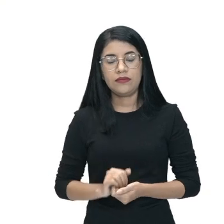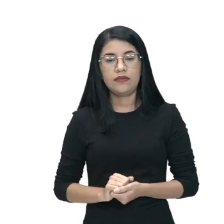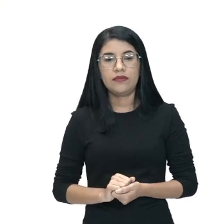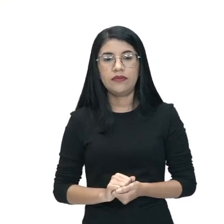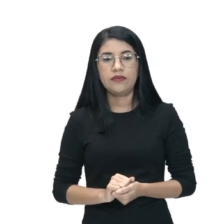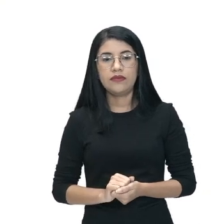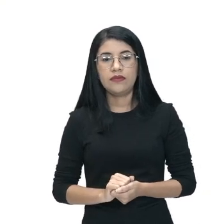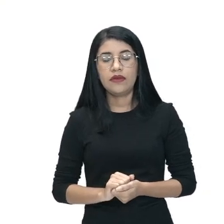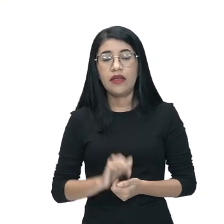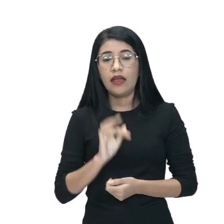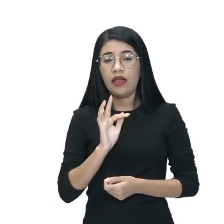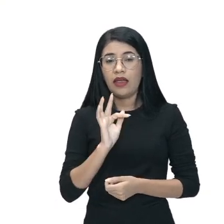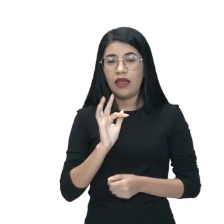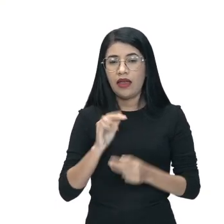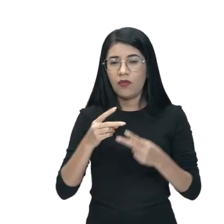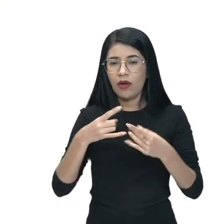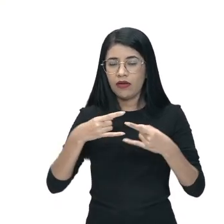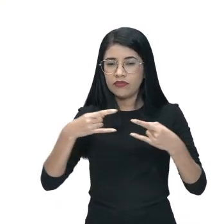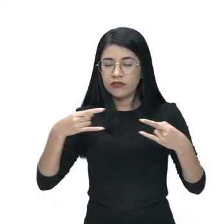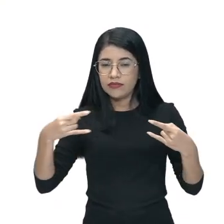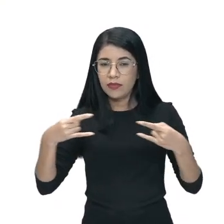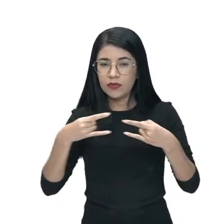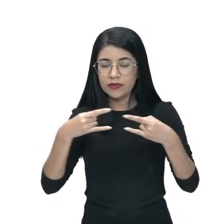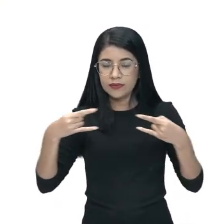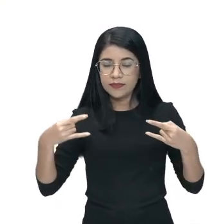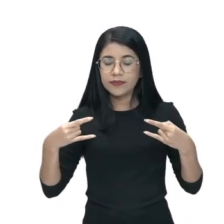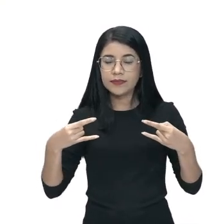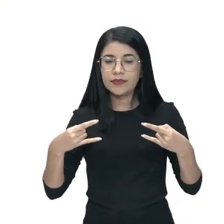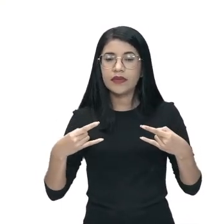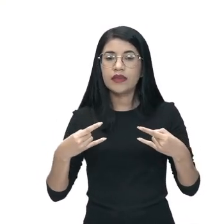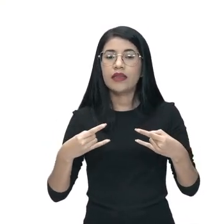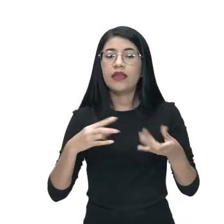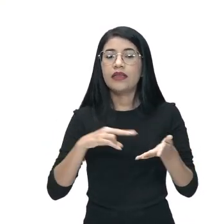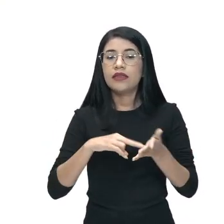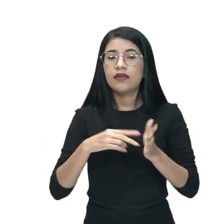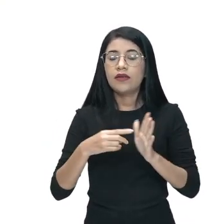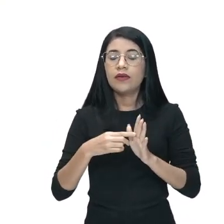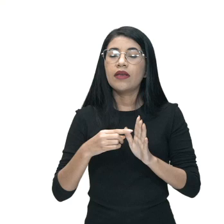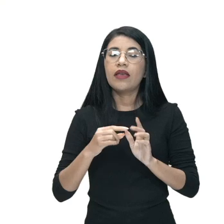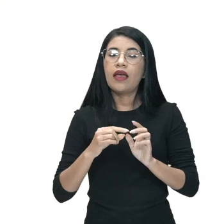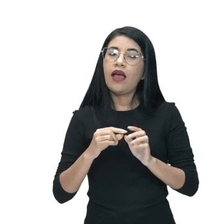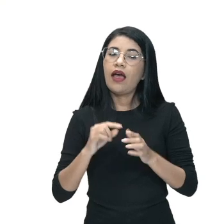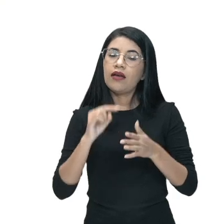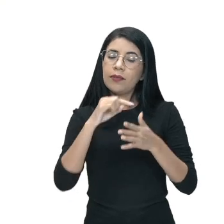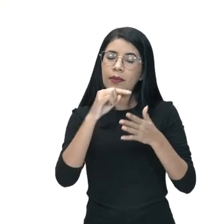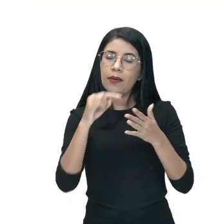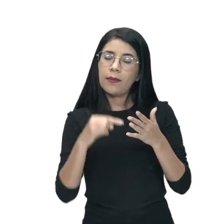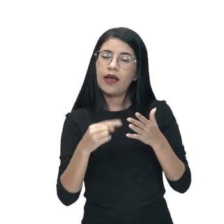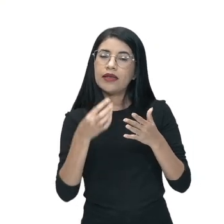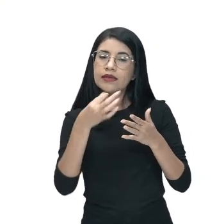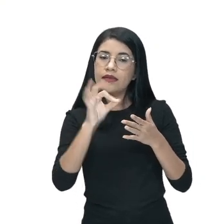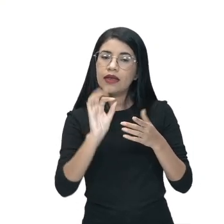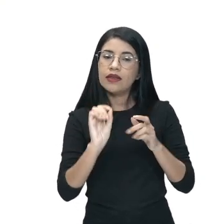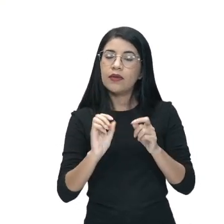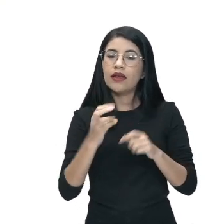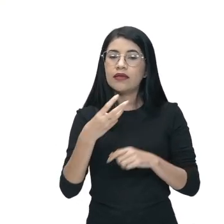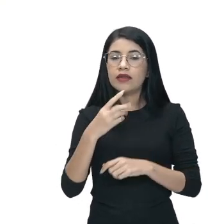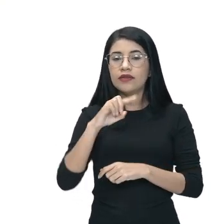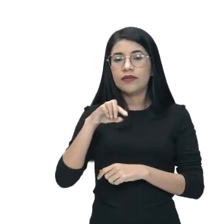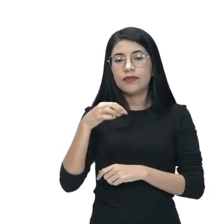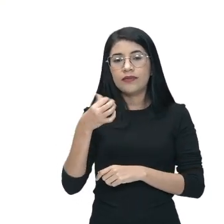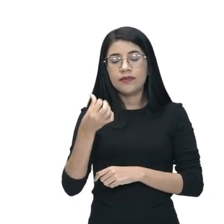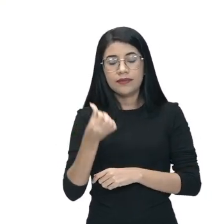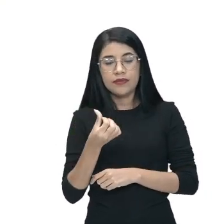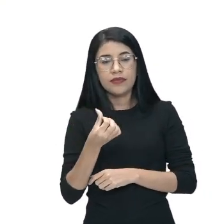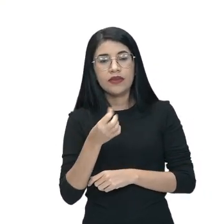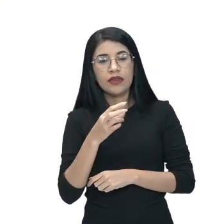uma força de repulsão, a gente vai marcar lá que o valor da força é 3,6